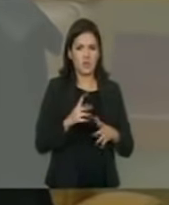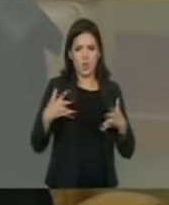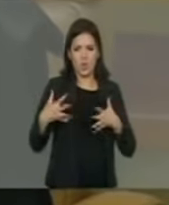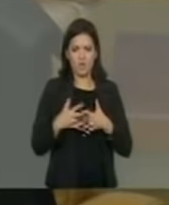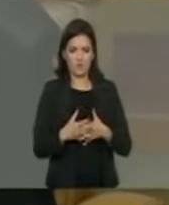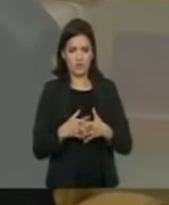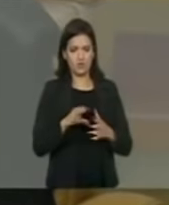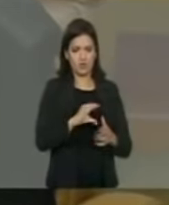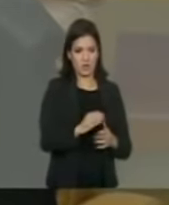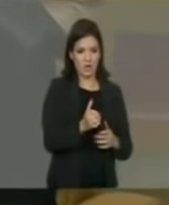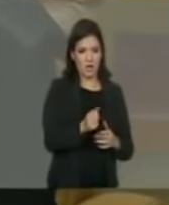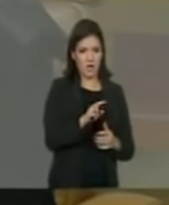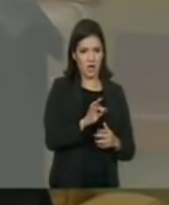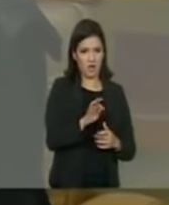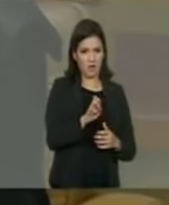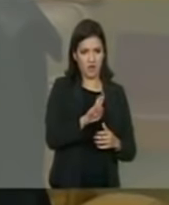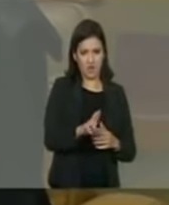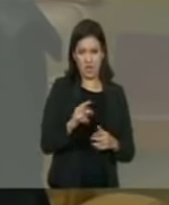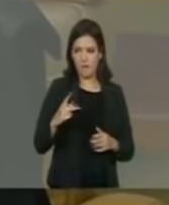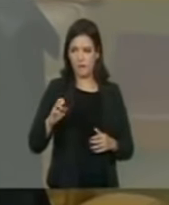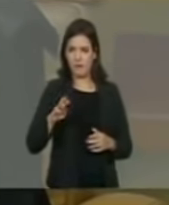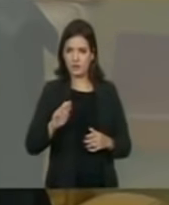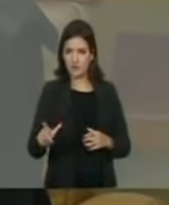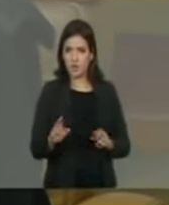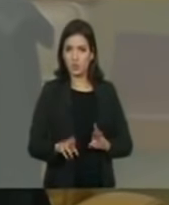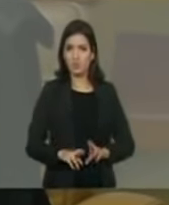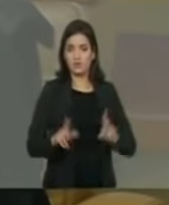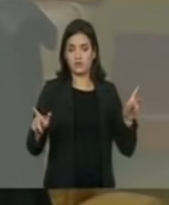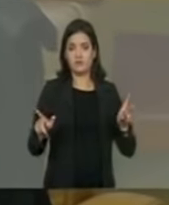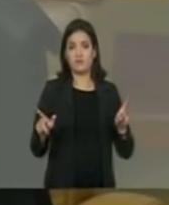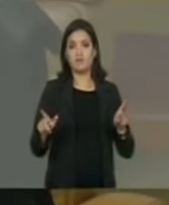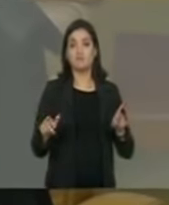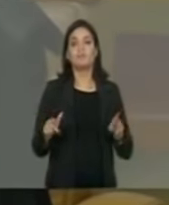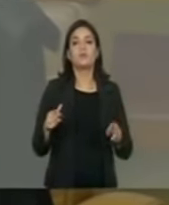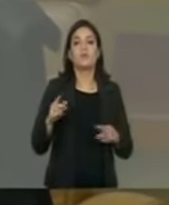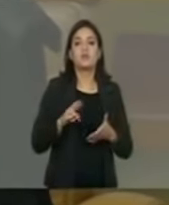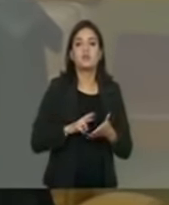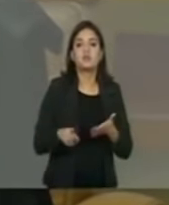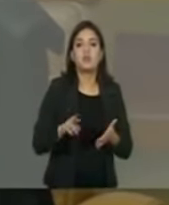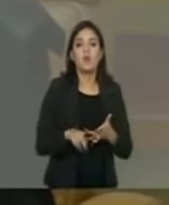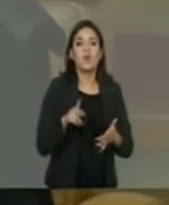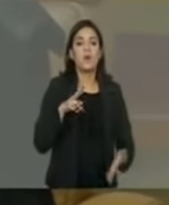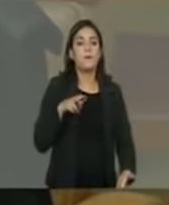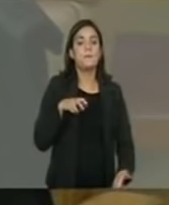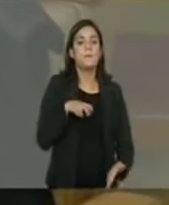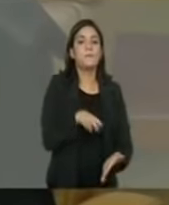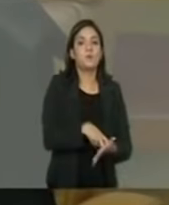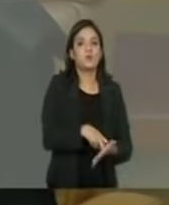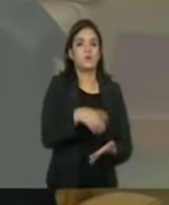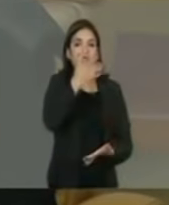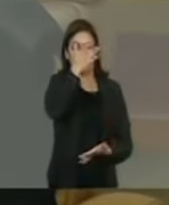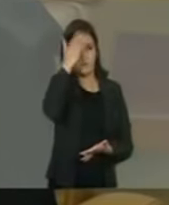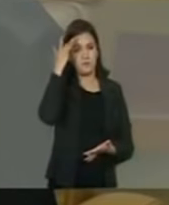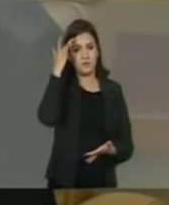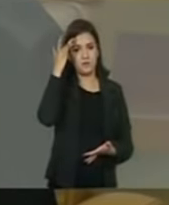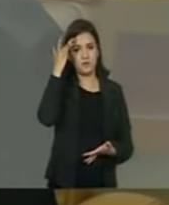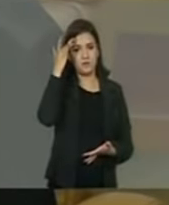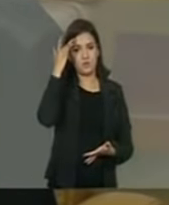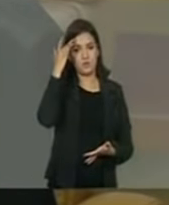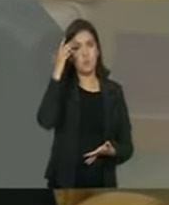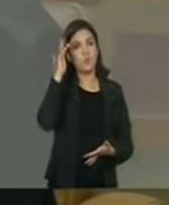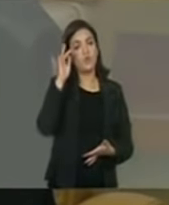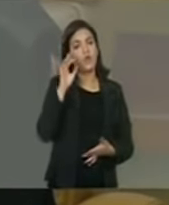penal não objetiva infligir punição à pessoa que a sofre a